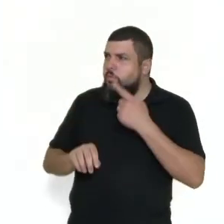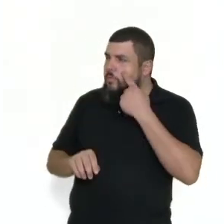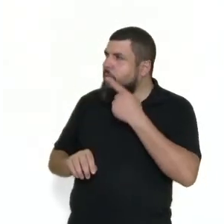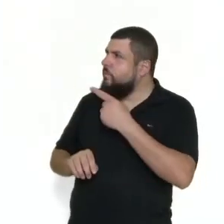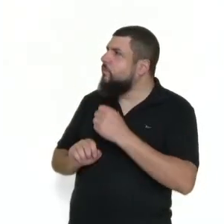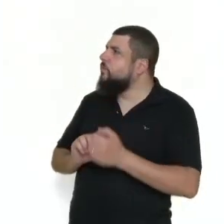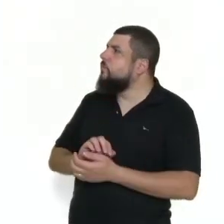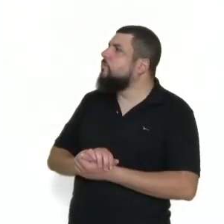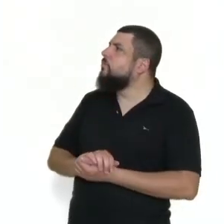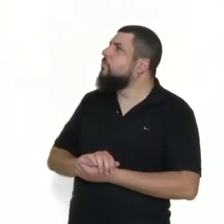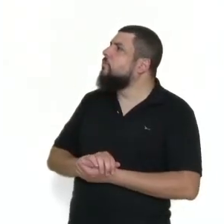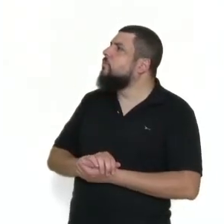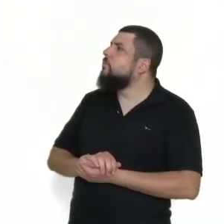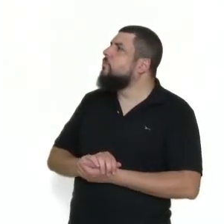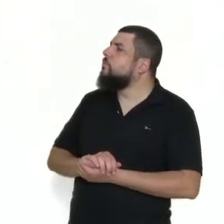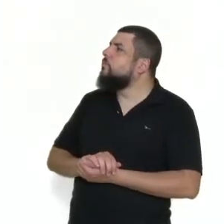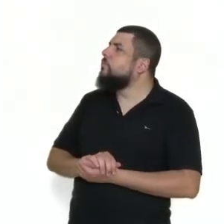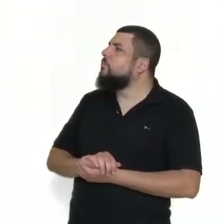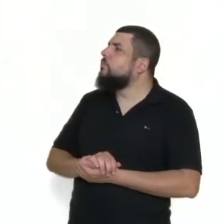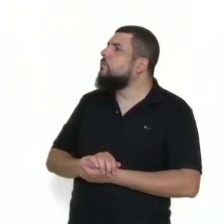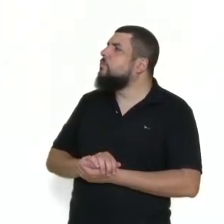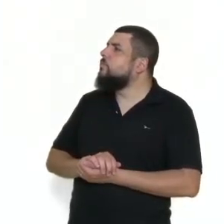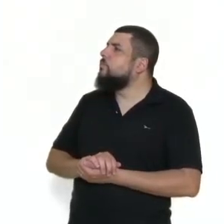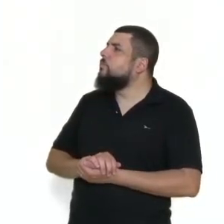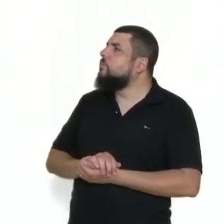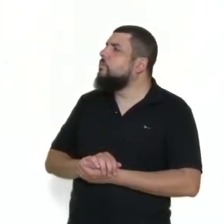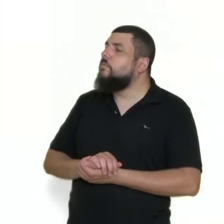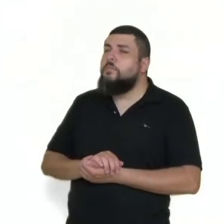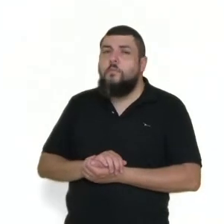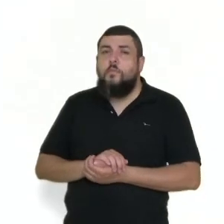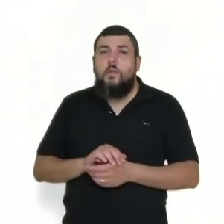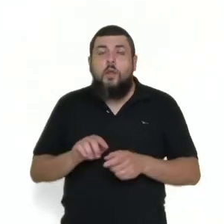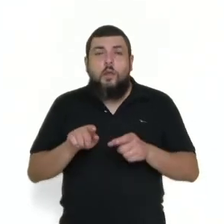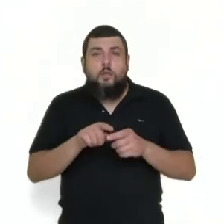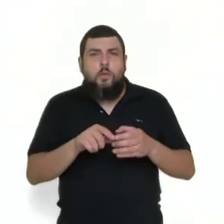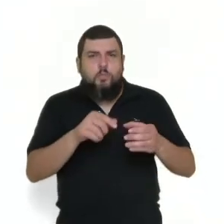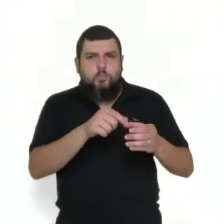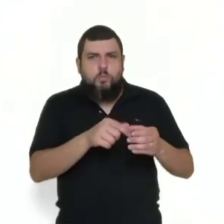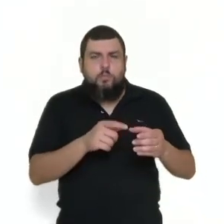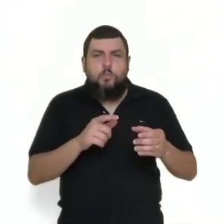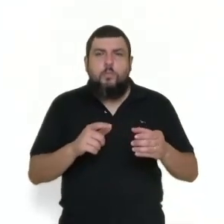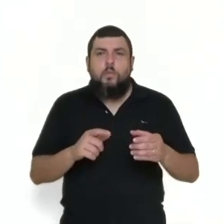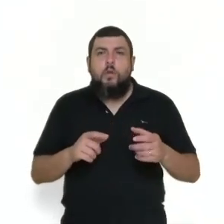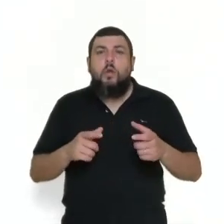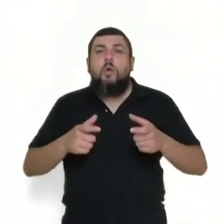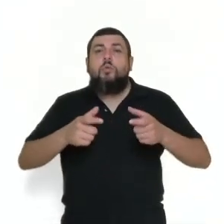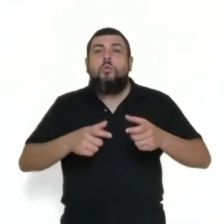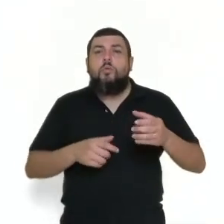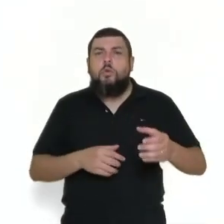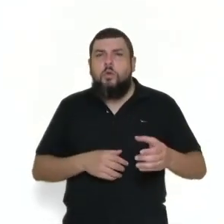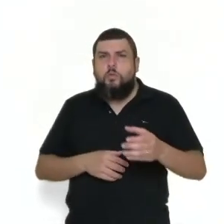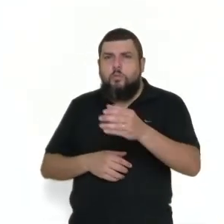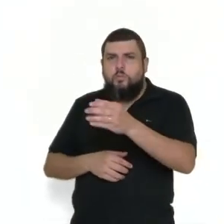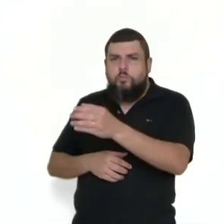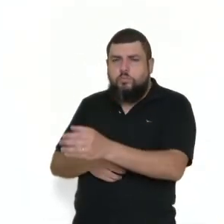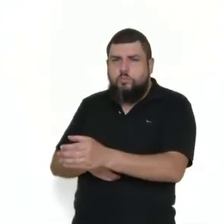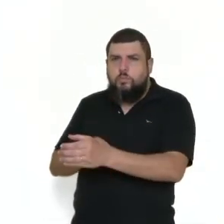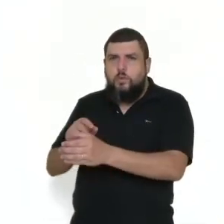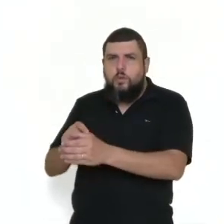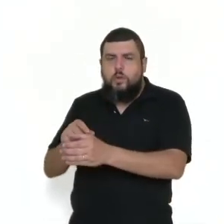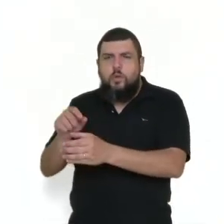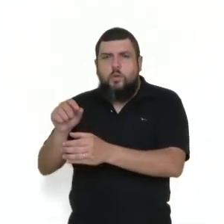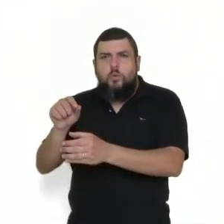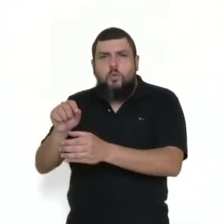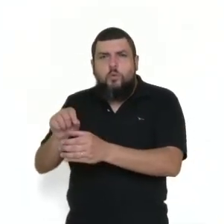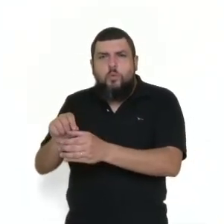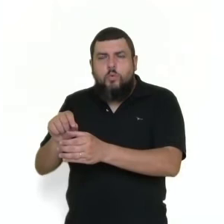quadrado. Depois, posicione seu recipiente coletor em um local aberto de maneira que não vire com o vento, ou seja, que ele fique bem fixo.